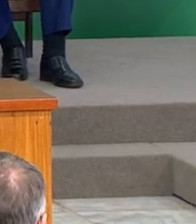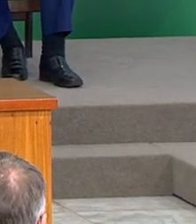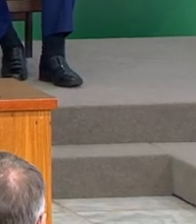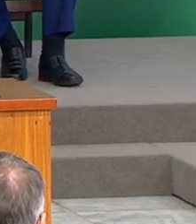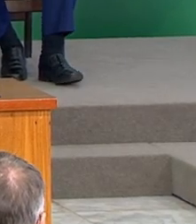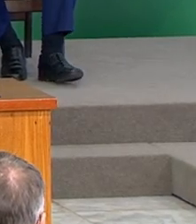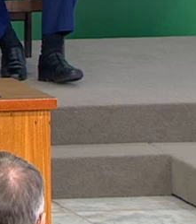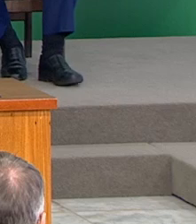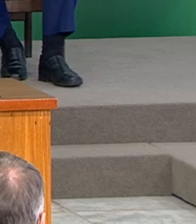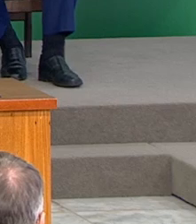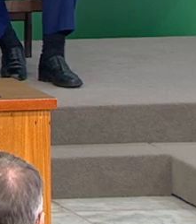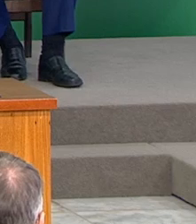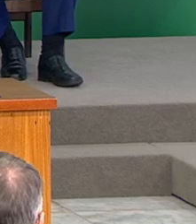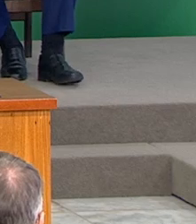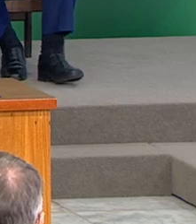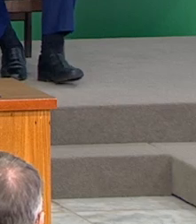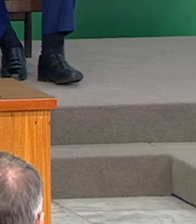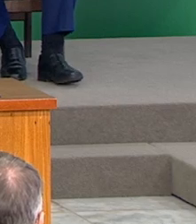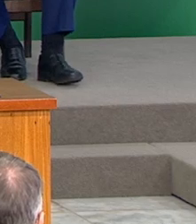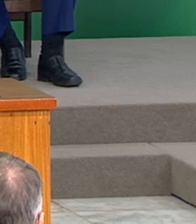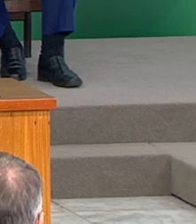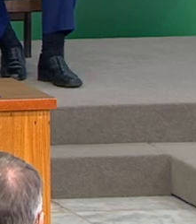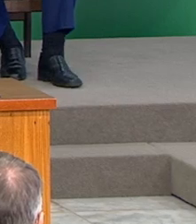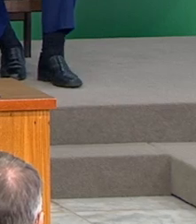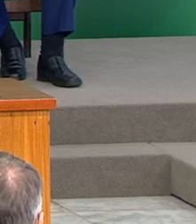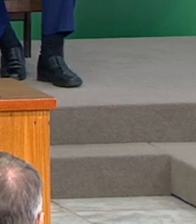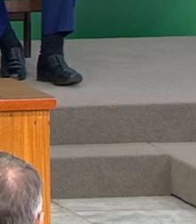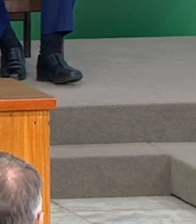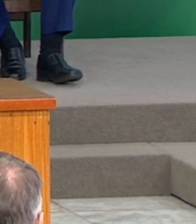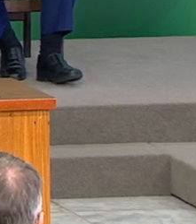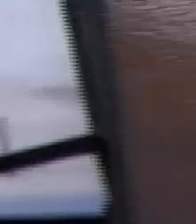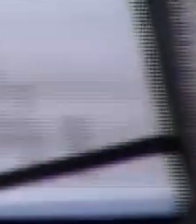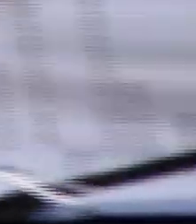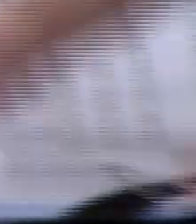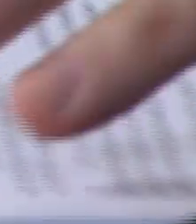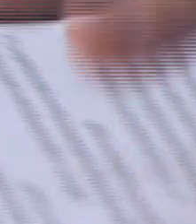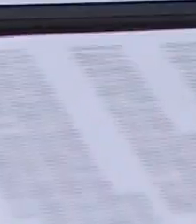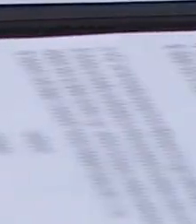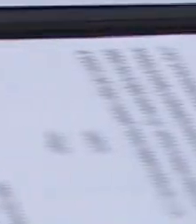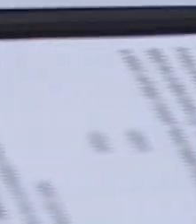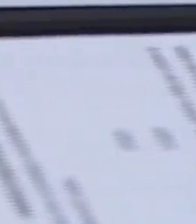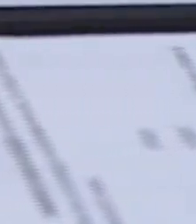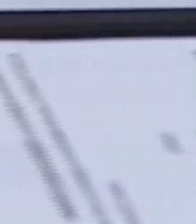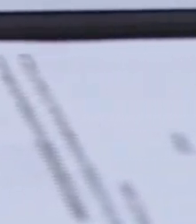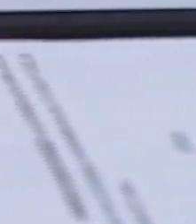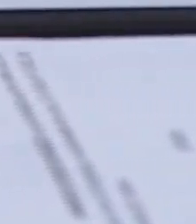programa de fomento às escolas de ensino médio em tempo integral